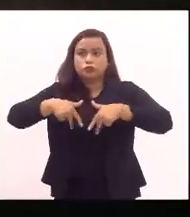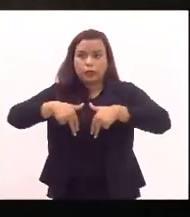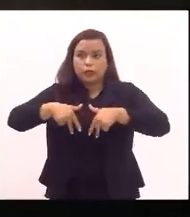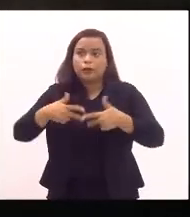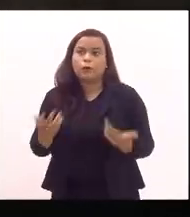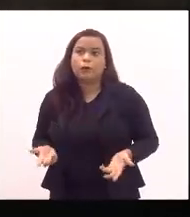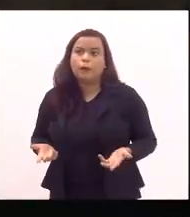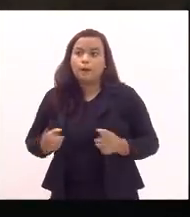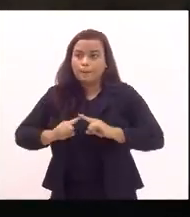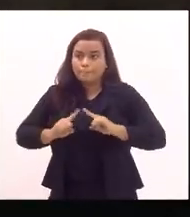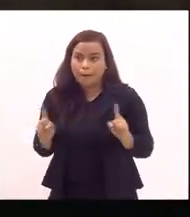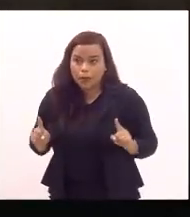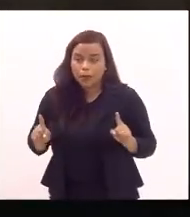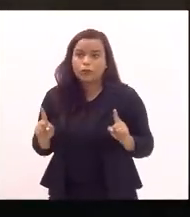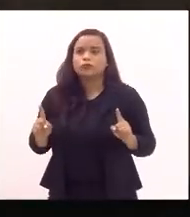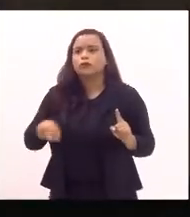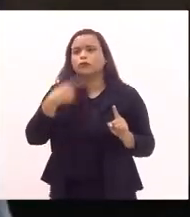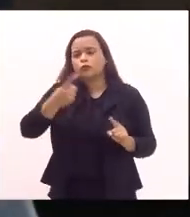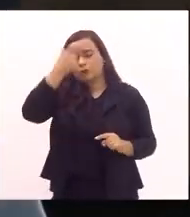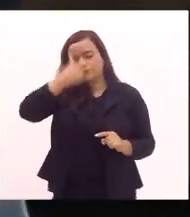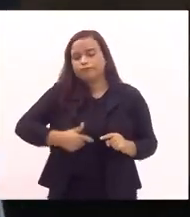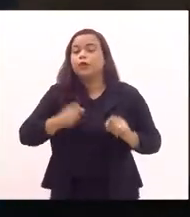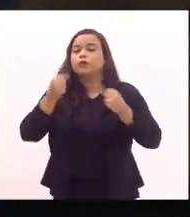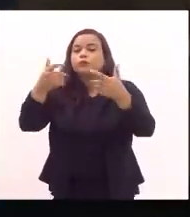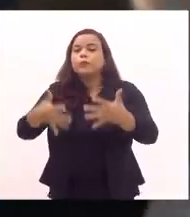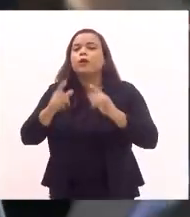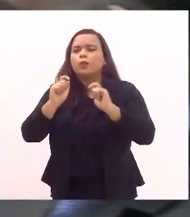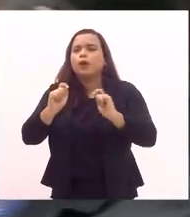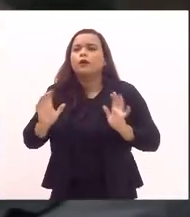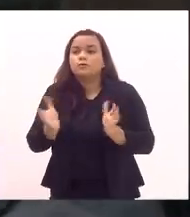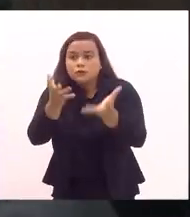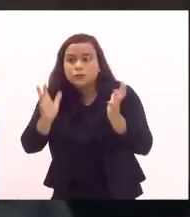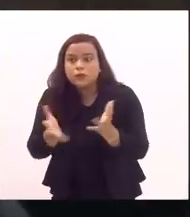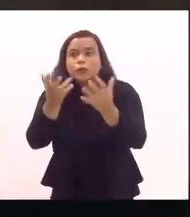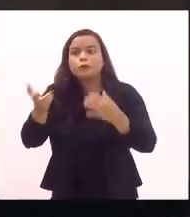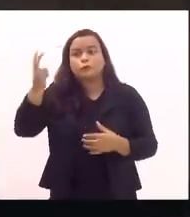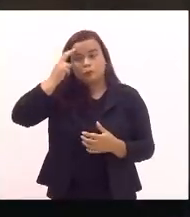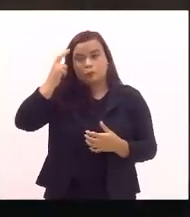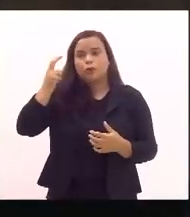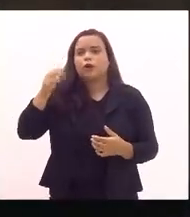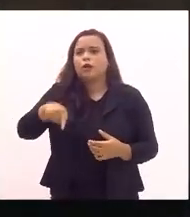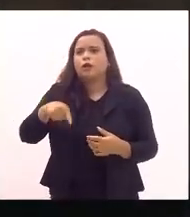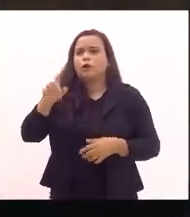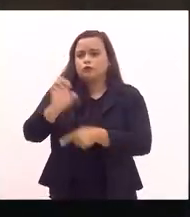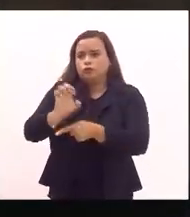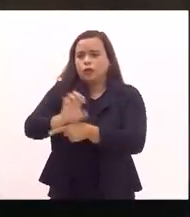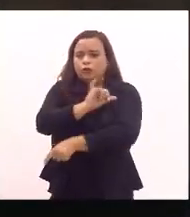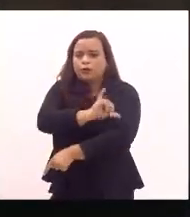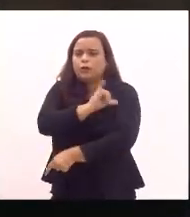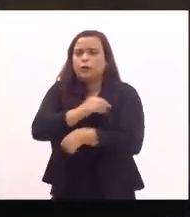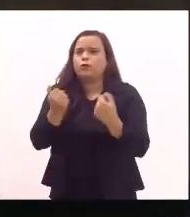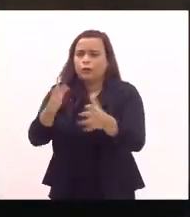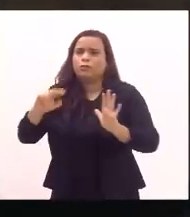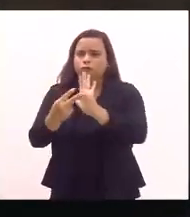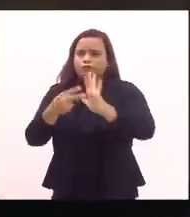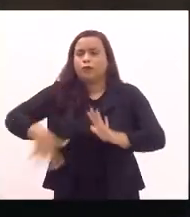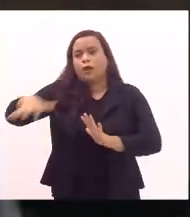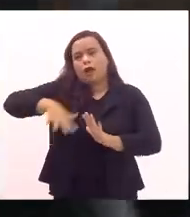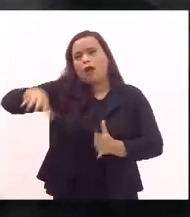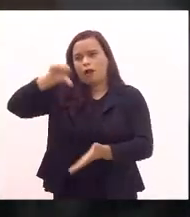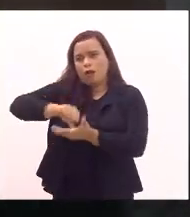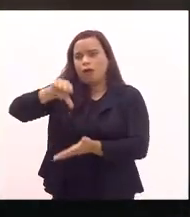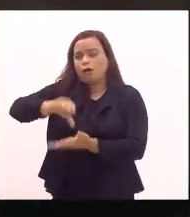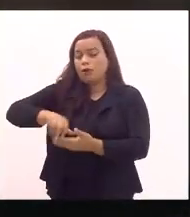discutindo a questão do incentivo cultural o estado reconheça que esse setor